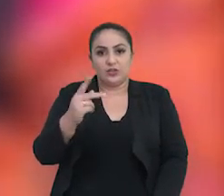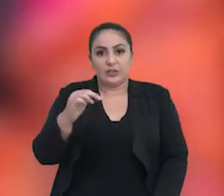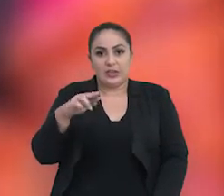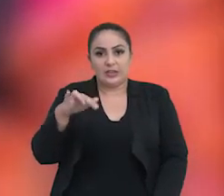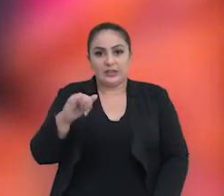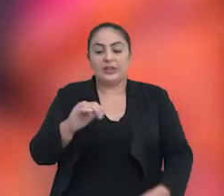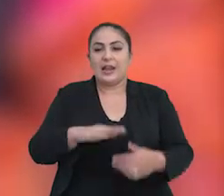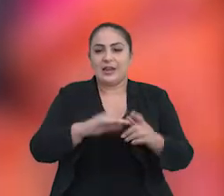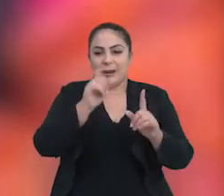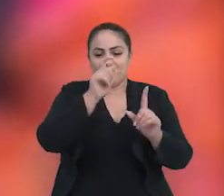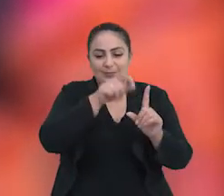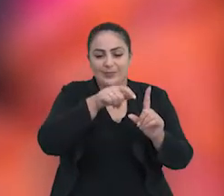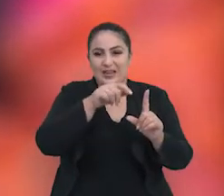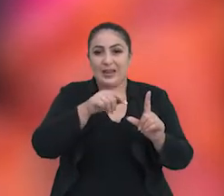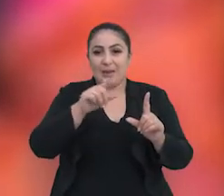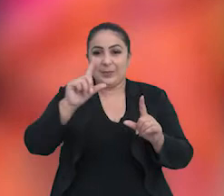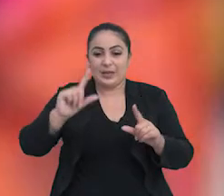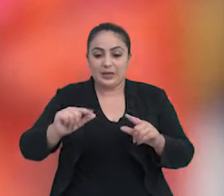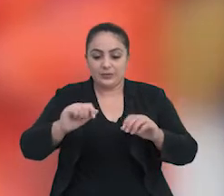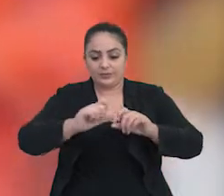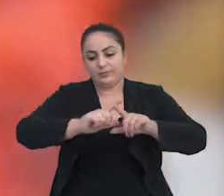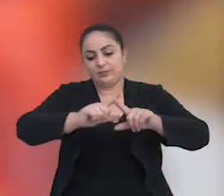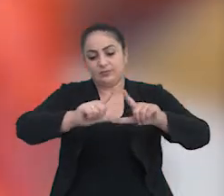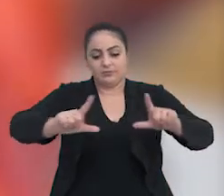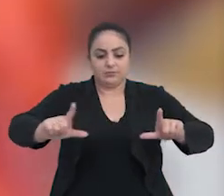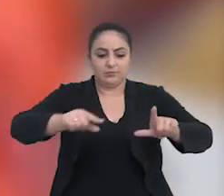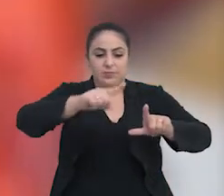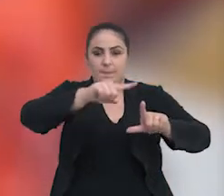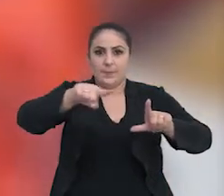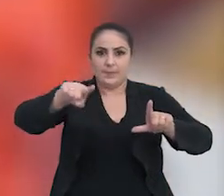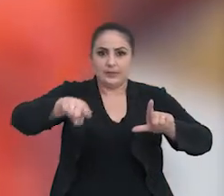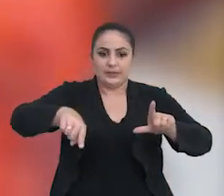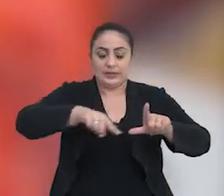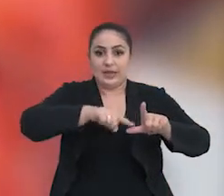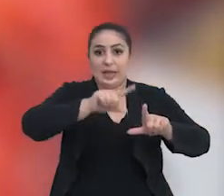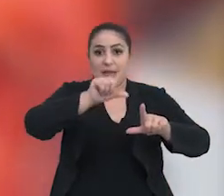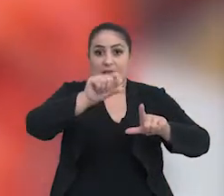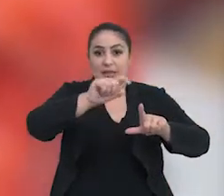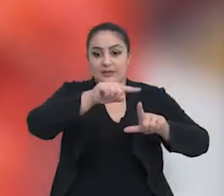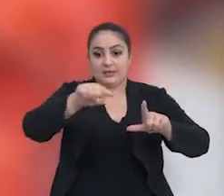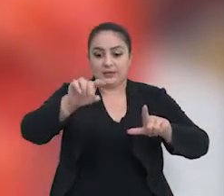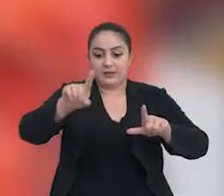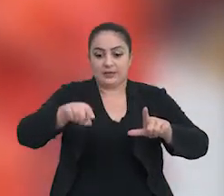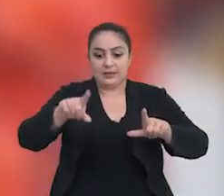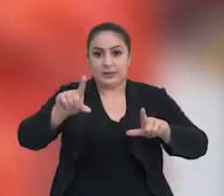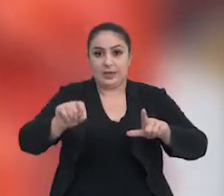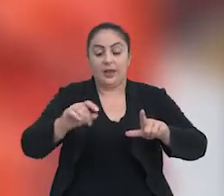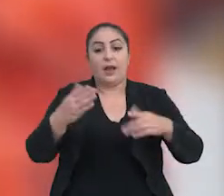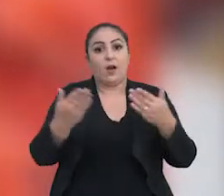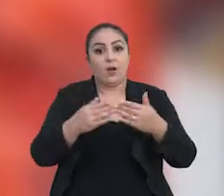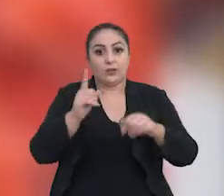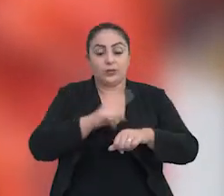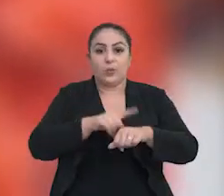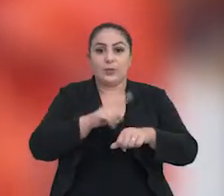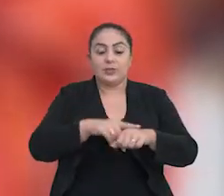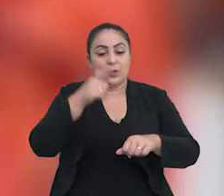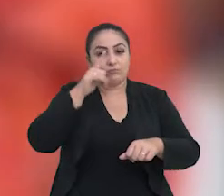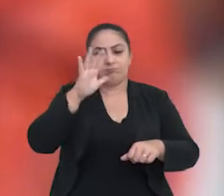figuras pequenas, numa lajota 10x10, e no momento agora eu